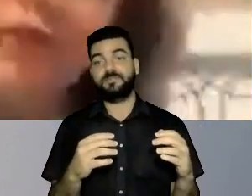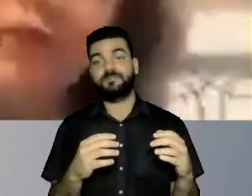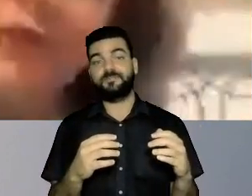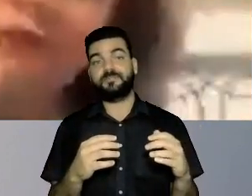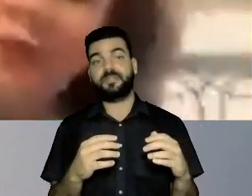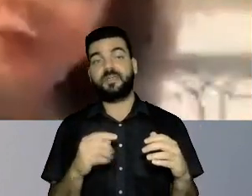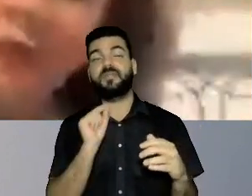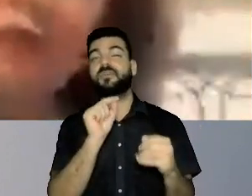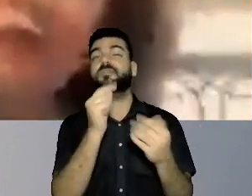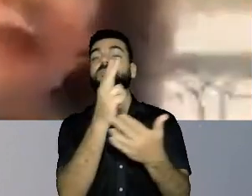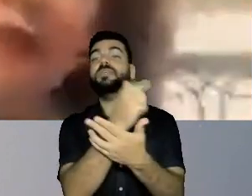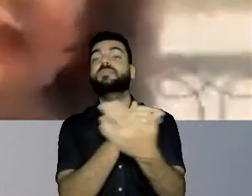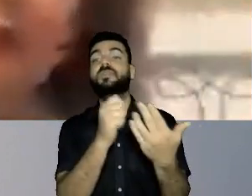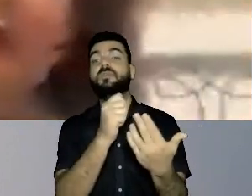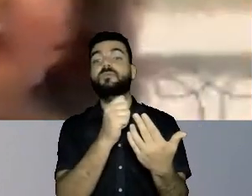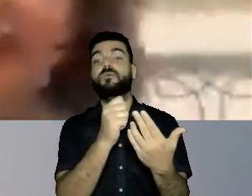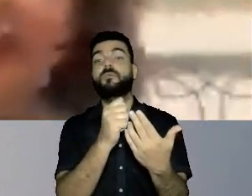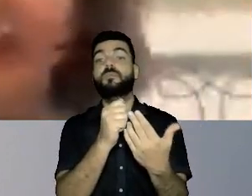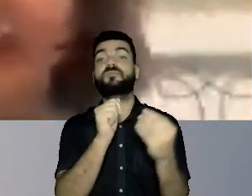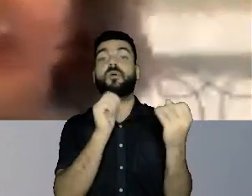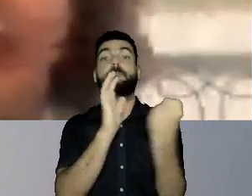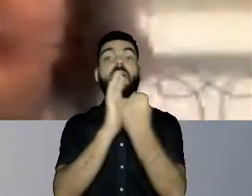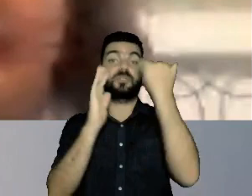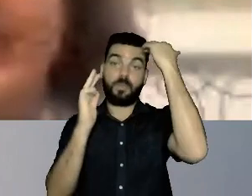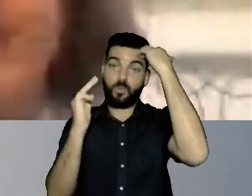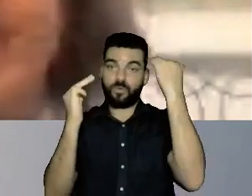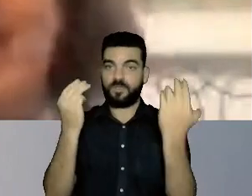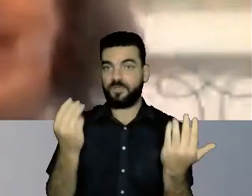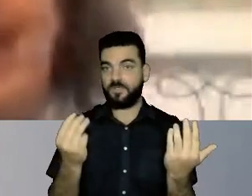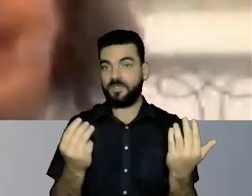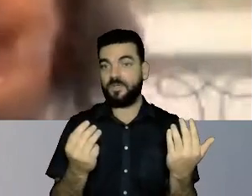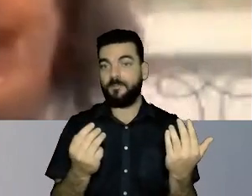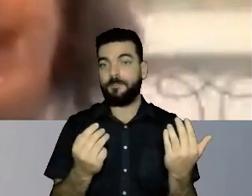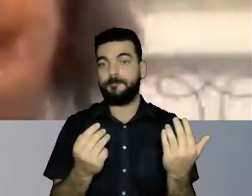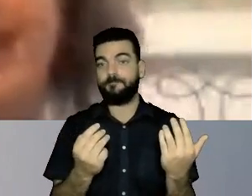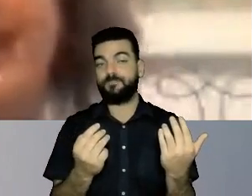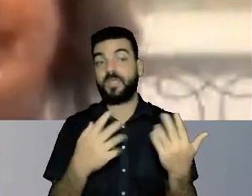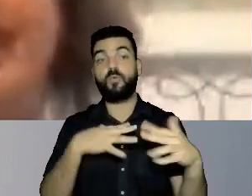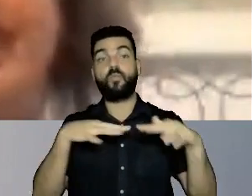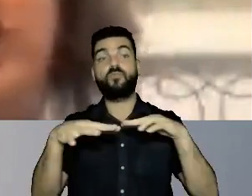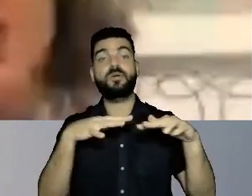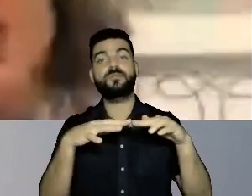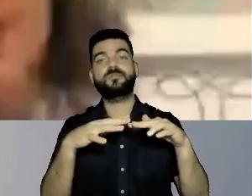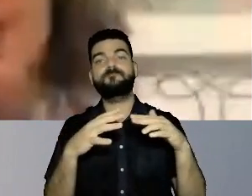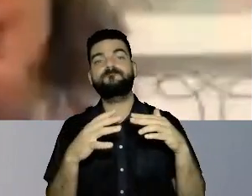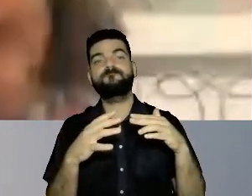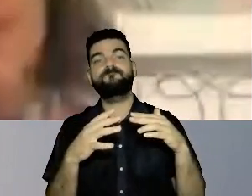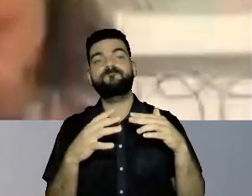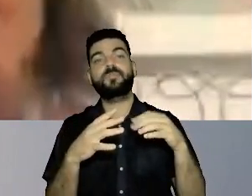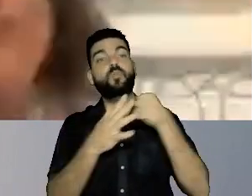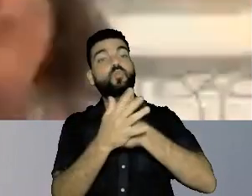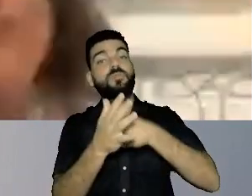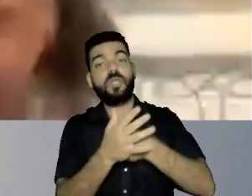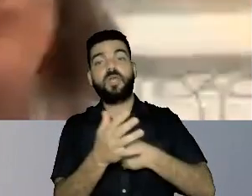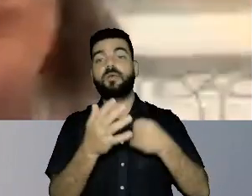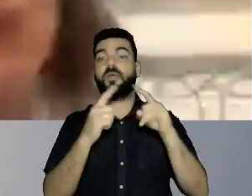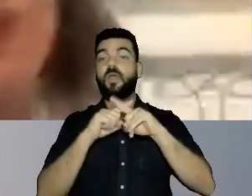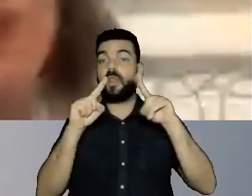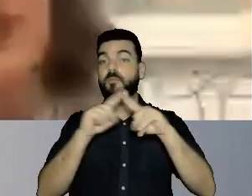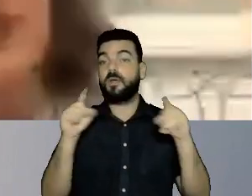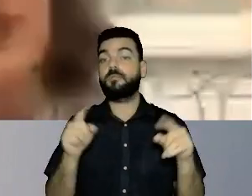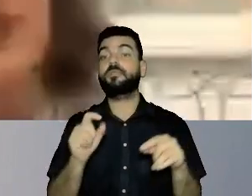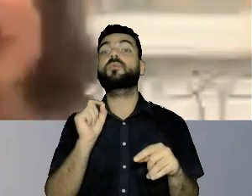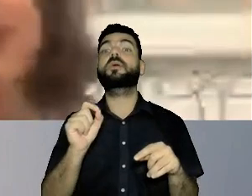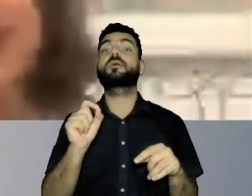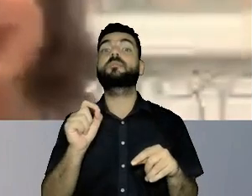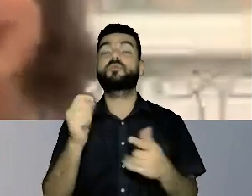Buenos Aires e nas cidades que teve maior repressão, nas cidades argentinas, eles fazem umas marcas de